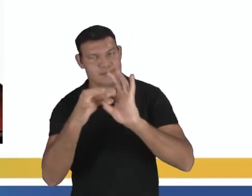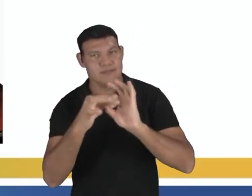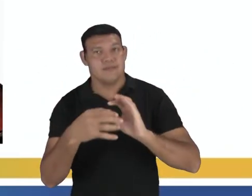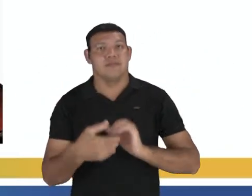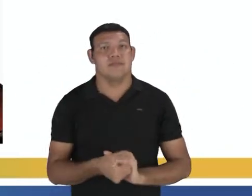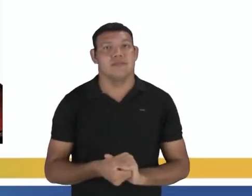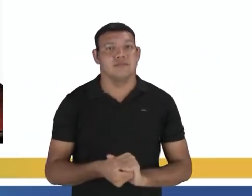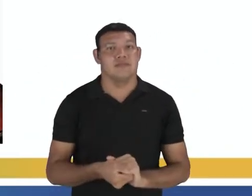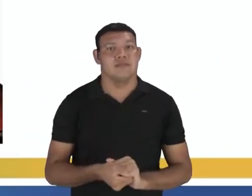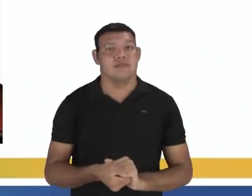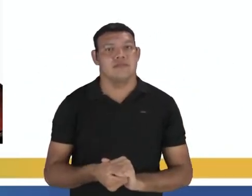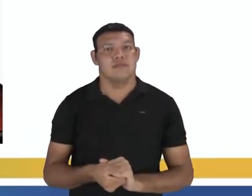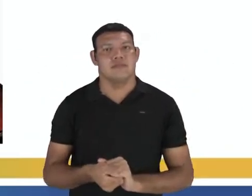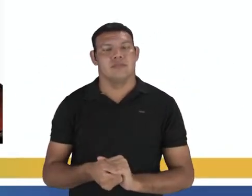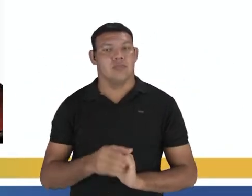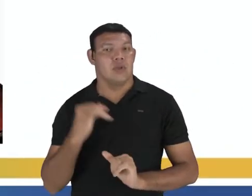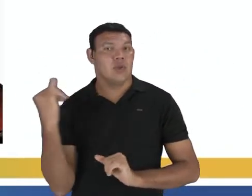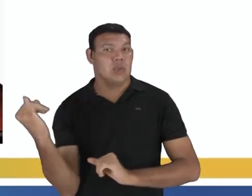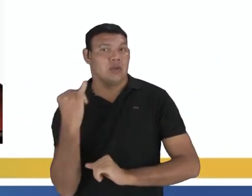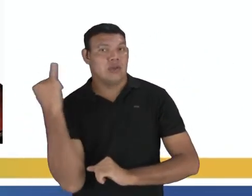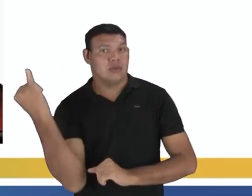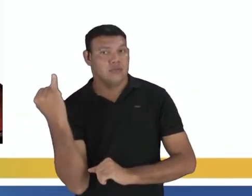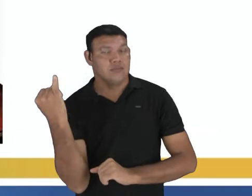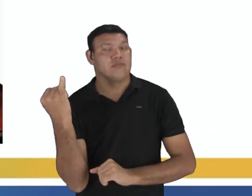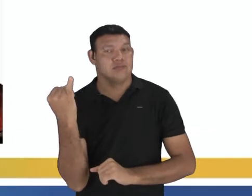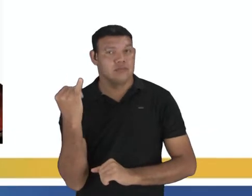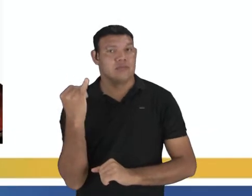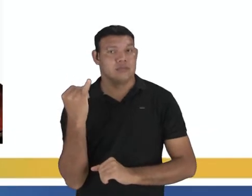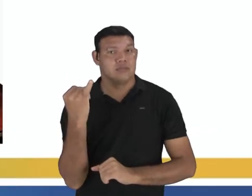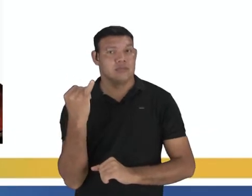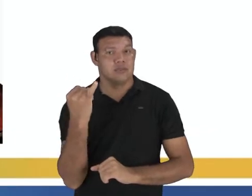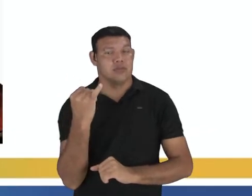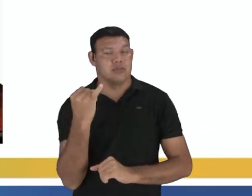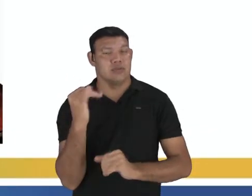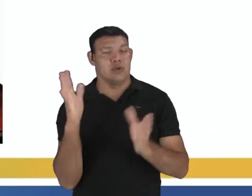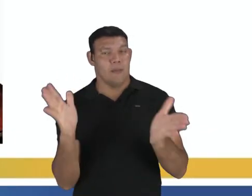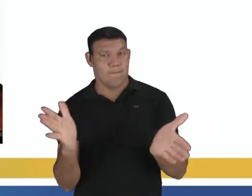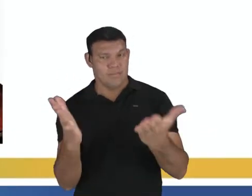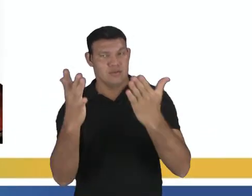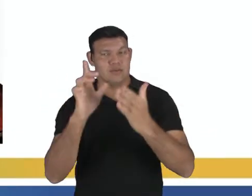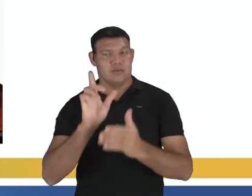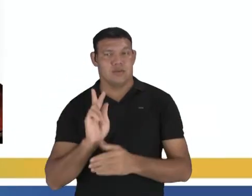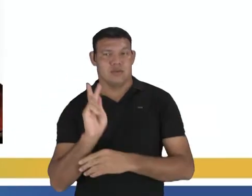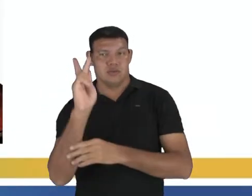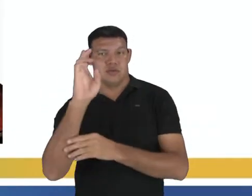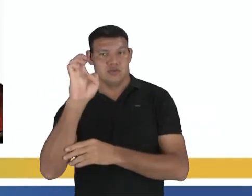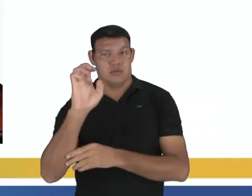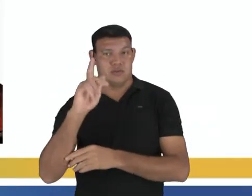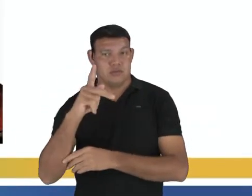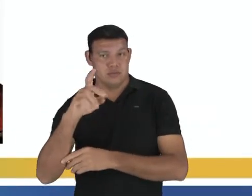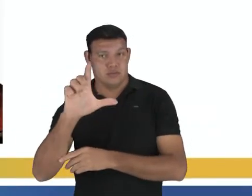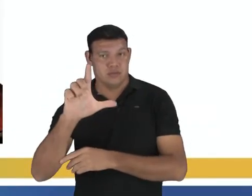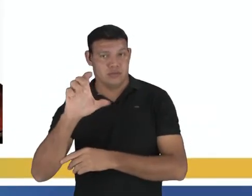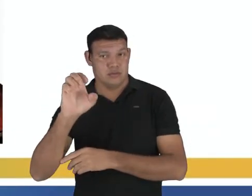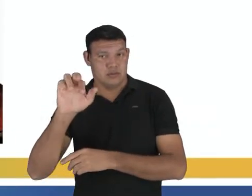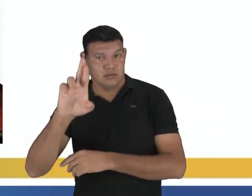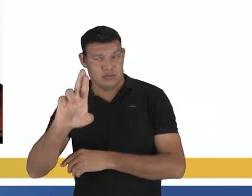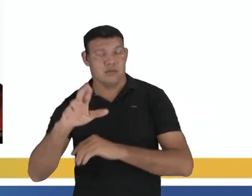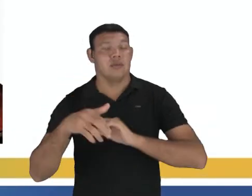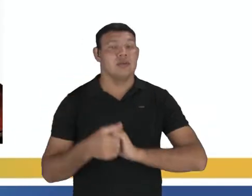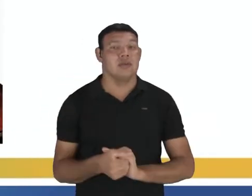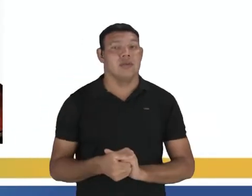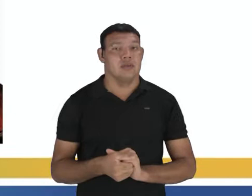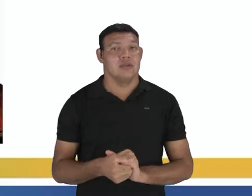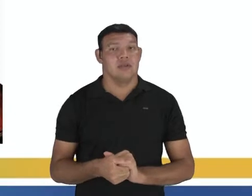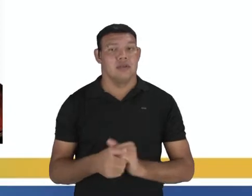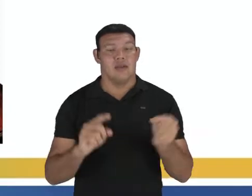O que ele faz de tão importante para os trabalhos de Kepler, o Tycho Brahe? O que acontece é que ele criou os